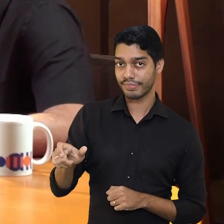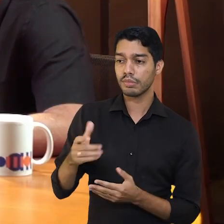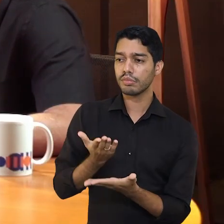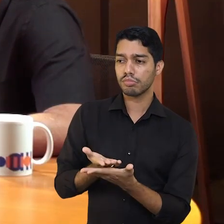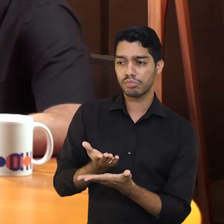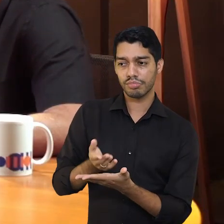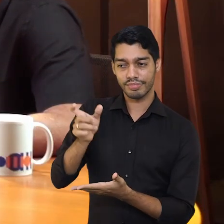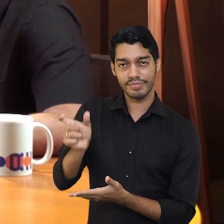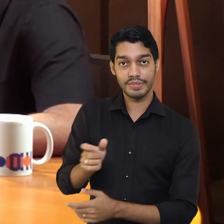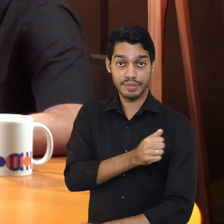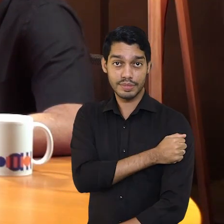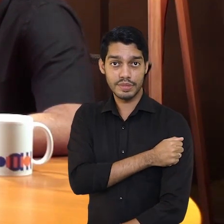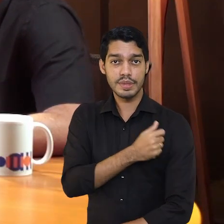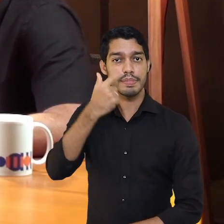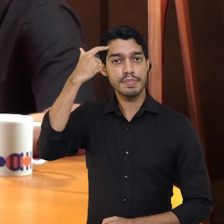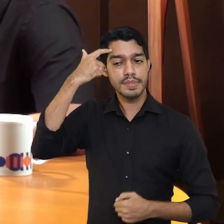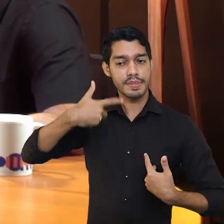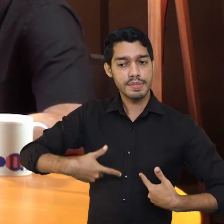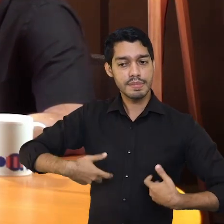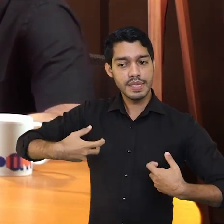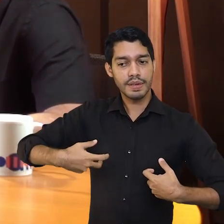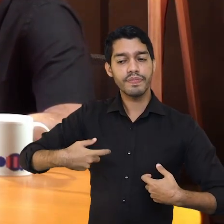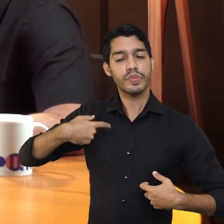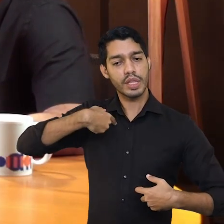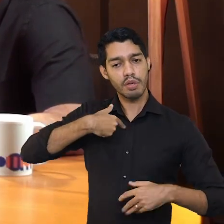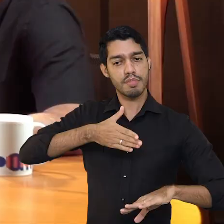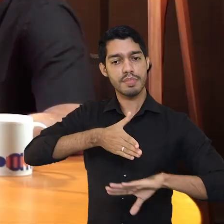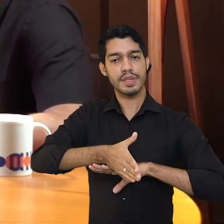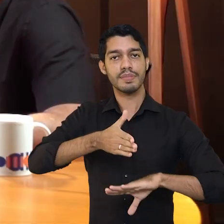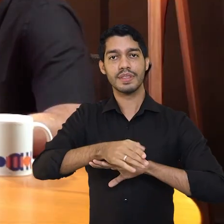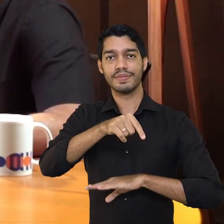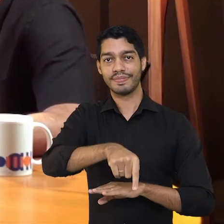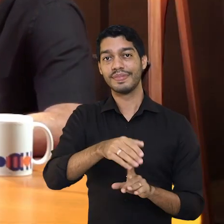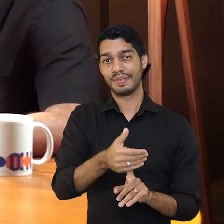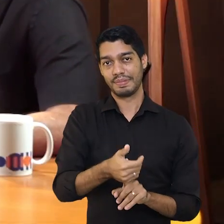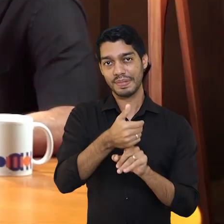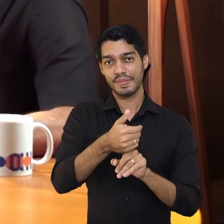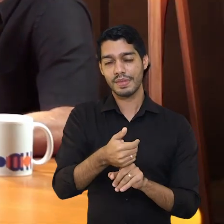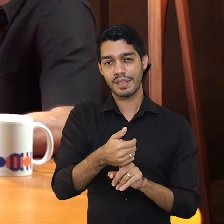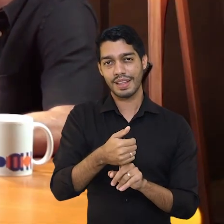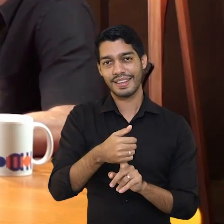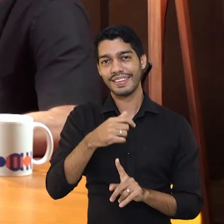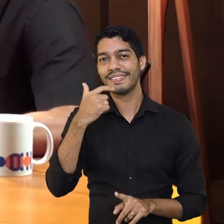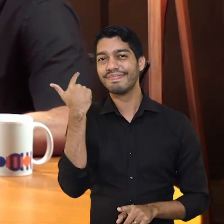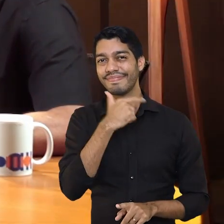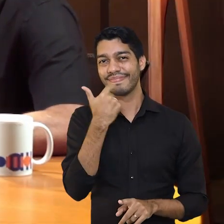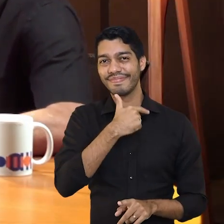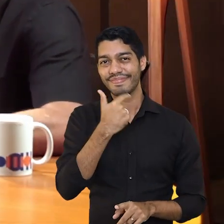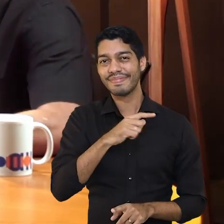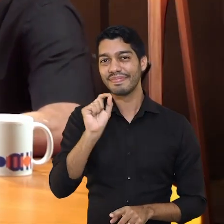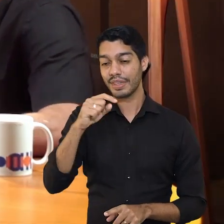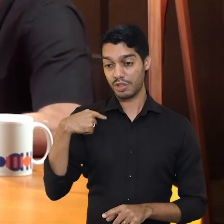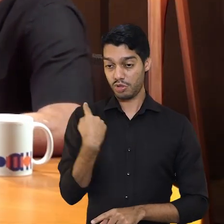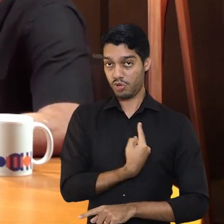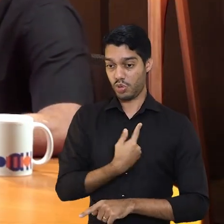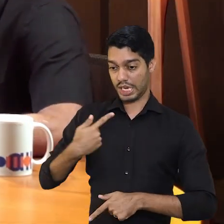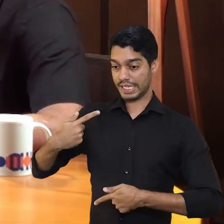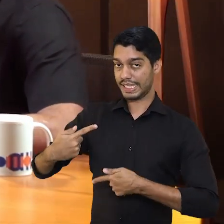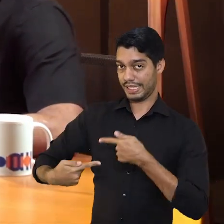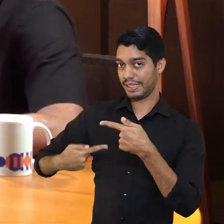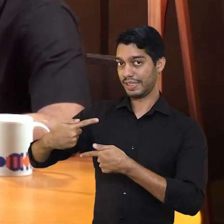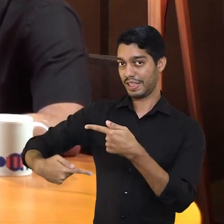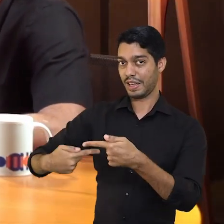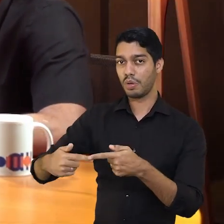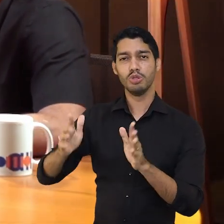se perceber enquanto alguém que vive rodeado nessa tecnologia. É engraçado porque a gente que é, por exemplo, millennial, né, assim, que